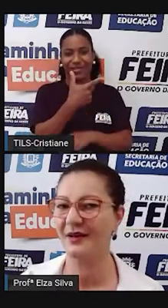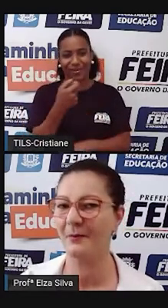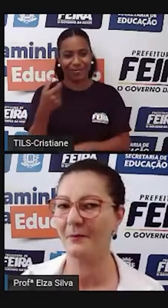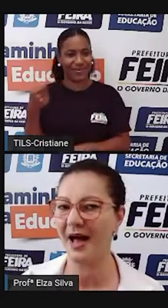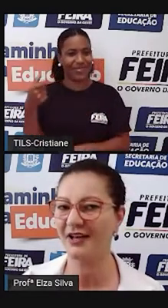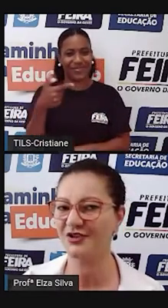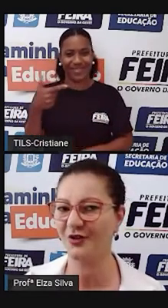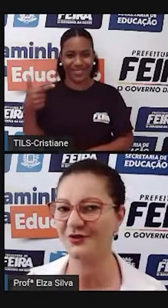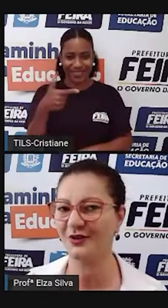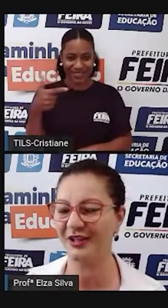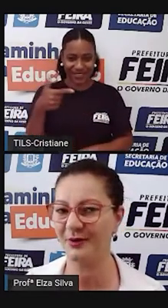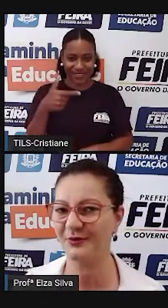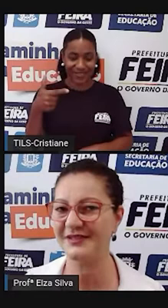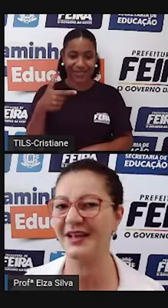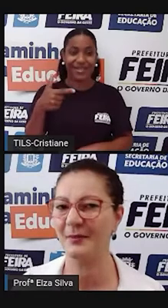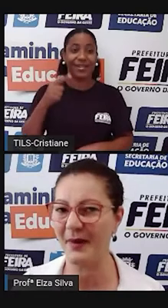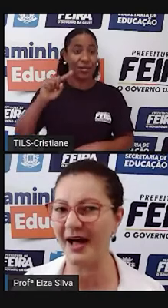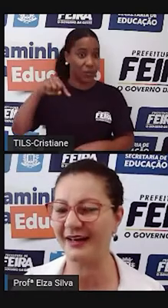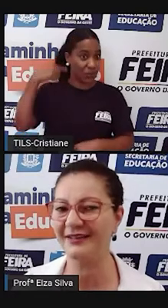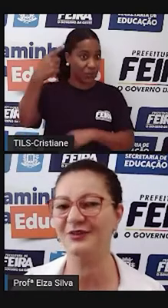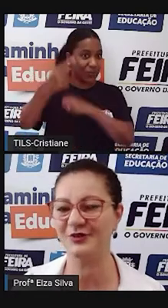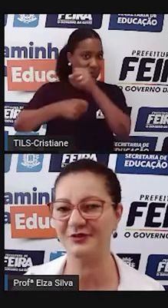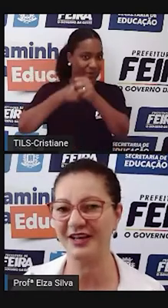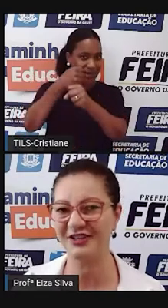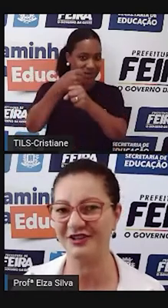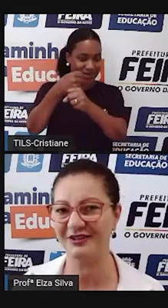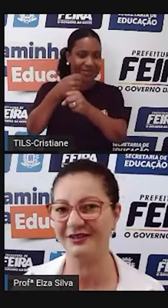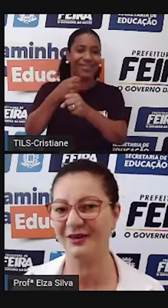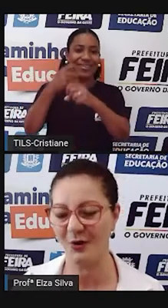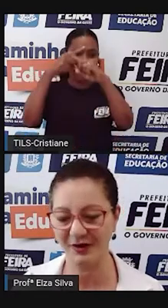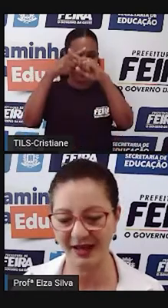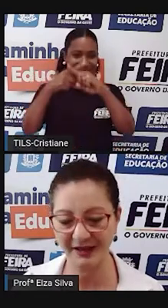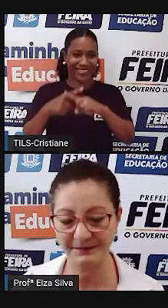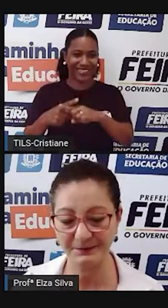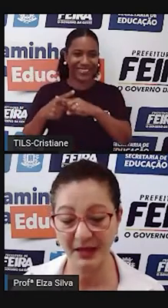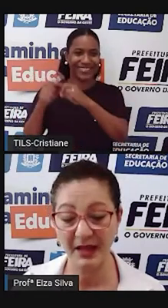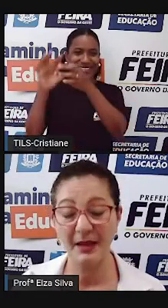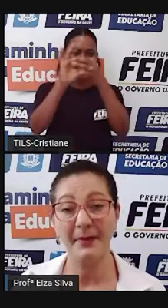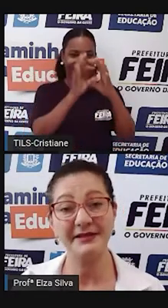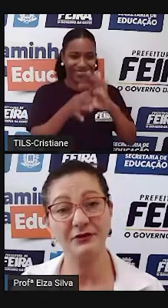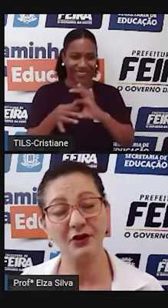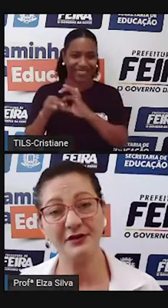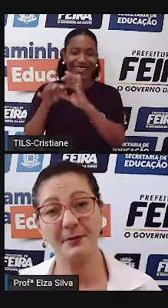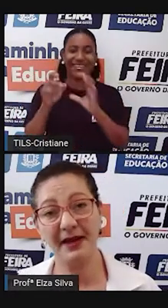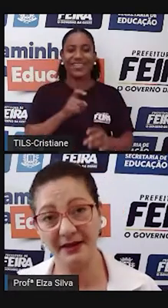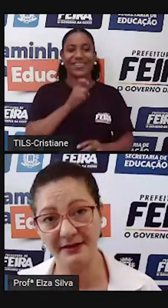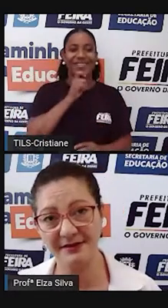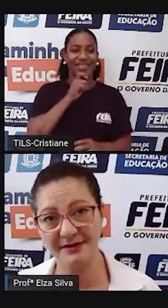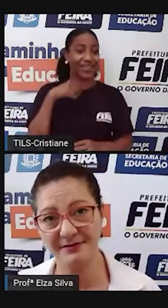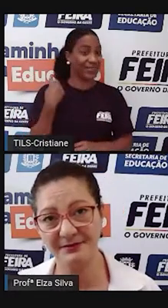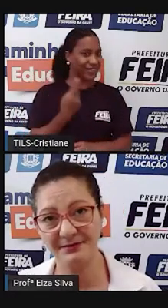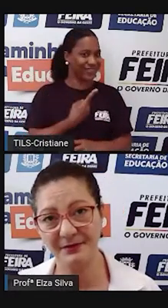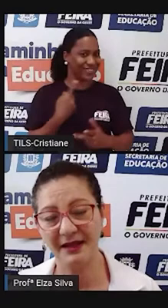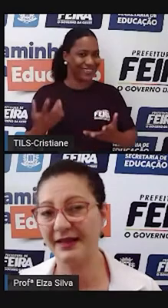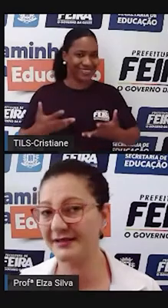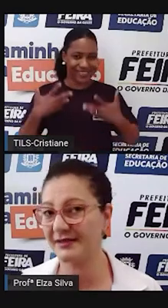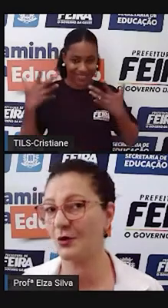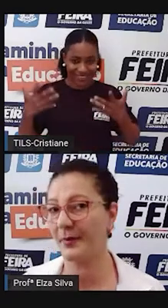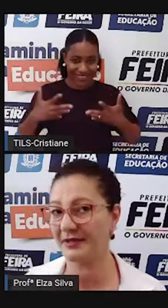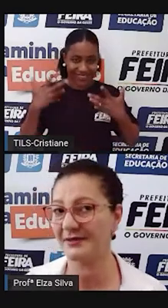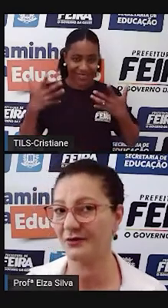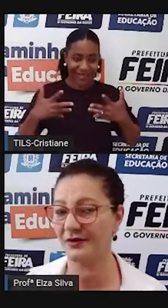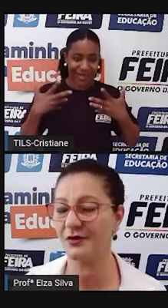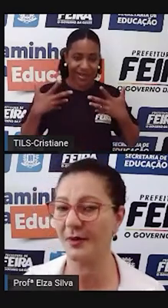temos mais Jogos Olímpicos para nos divertir, ok? Mas e o nosso país